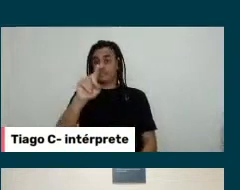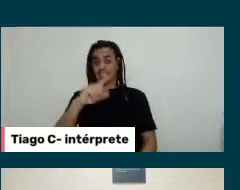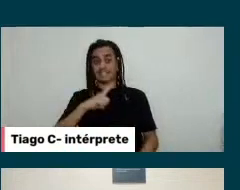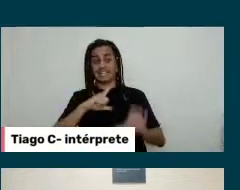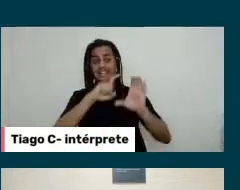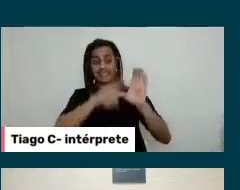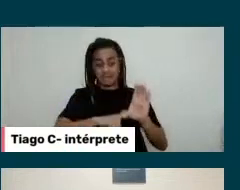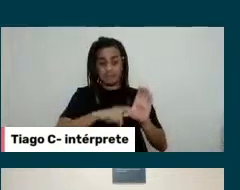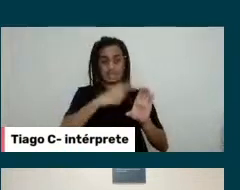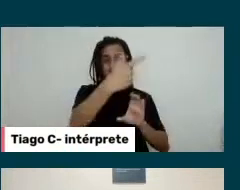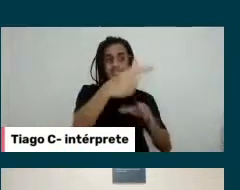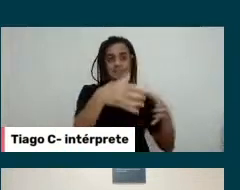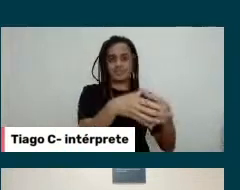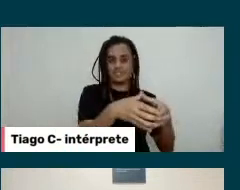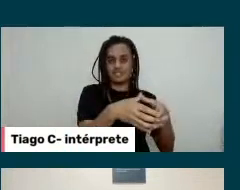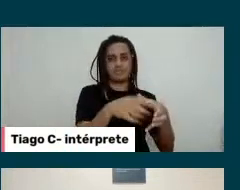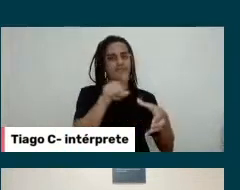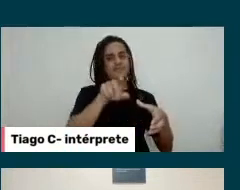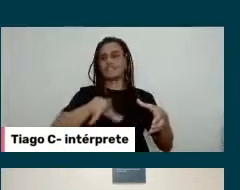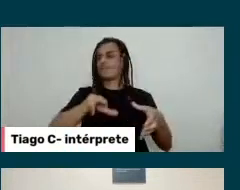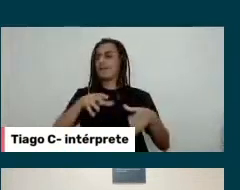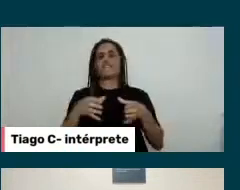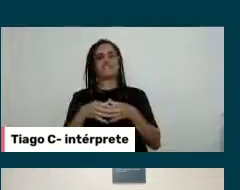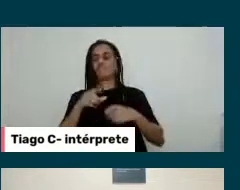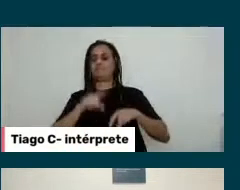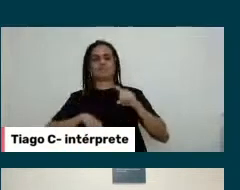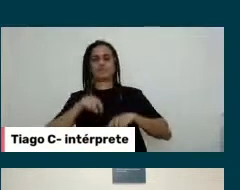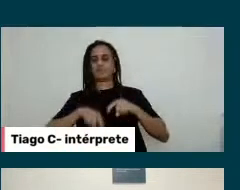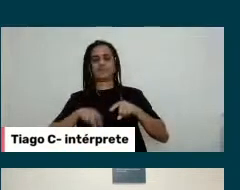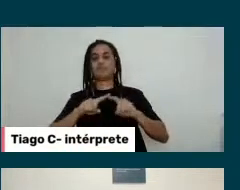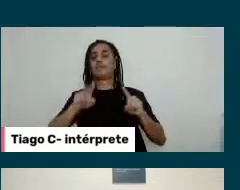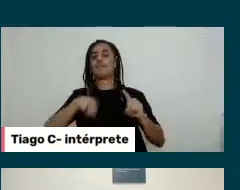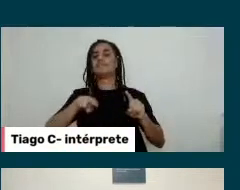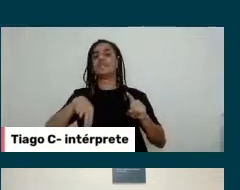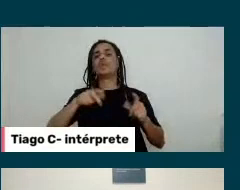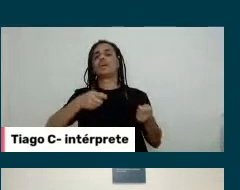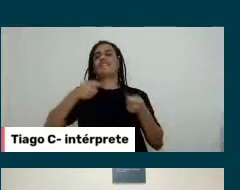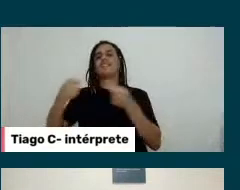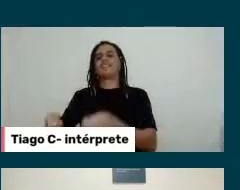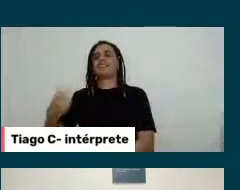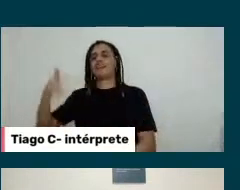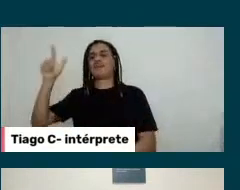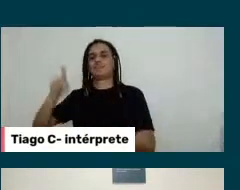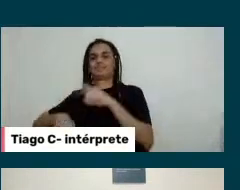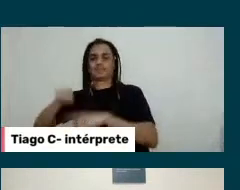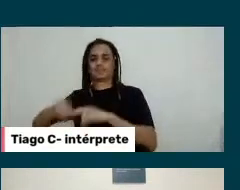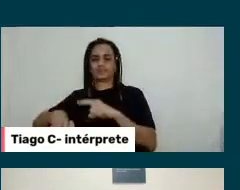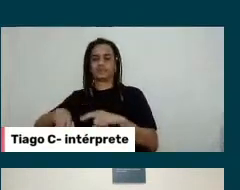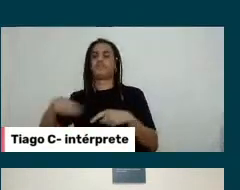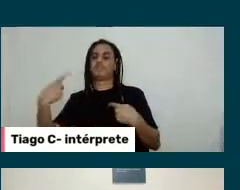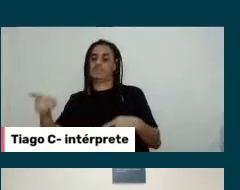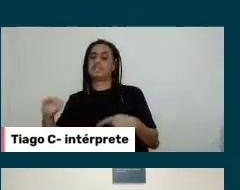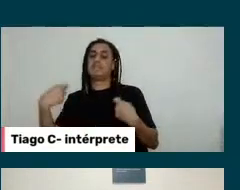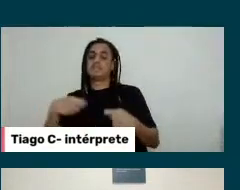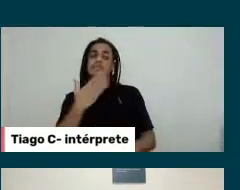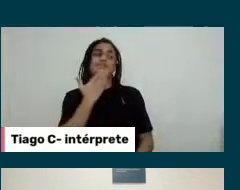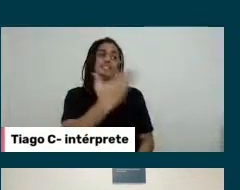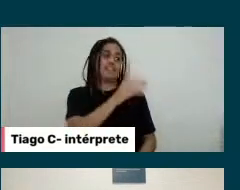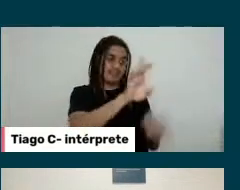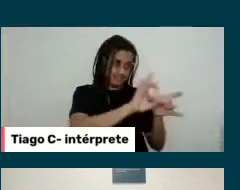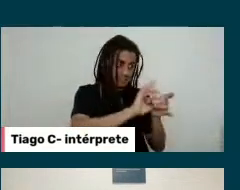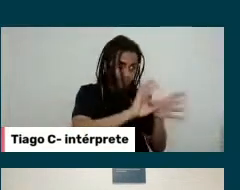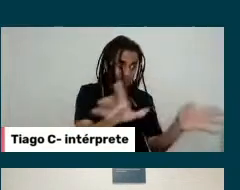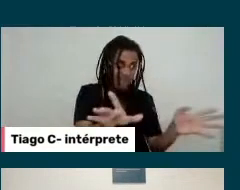time, você não é um time de produto, porque você nunca vai entregar um produto, entende? Você vai ter que pedir a bênção para alguém para poder colocar alguma